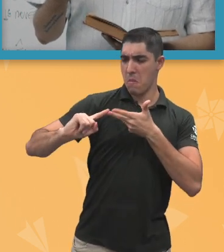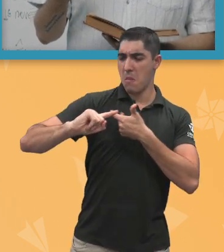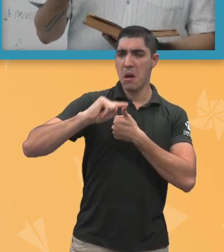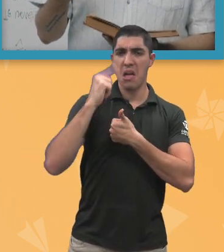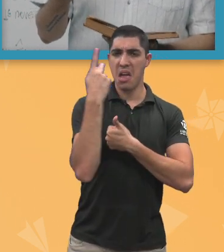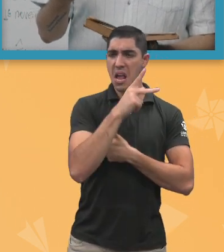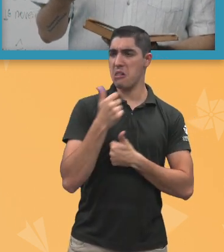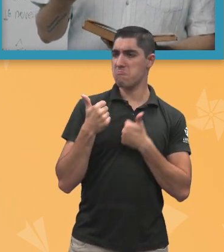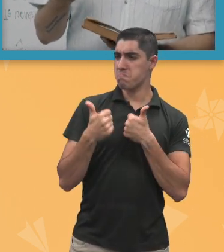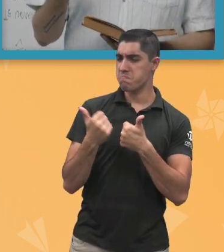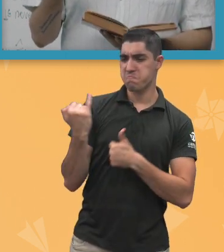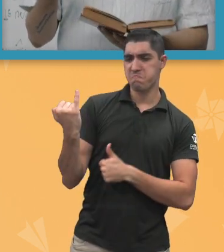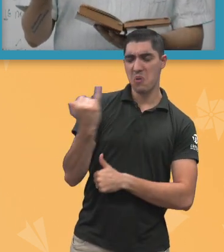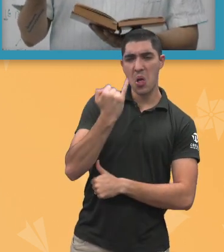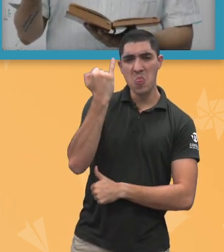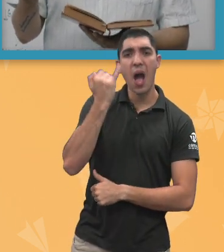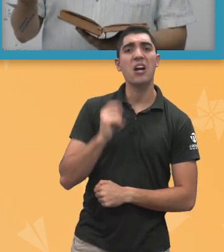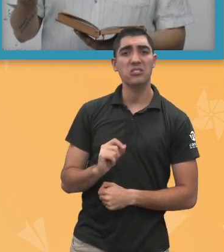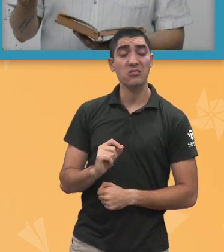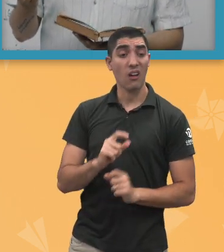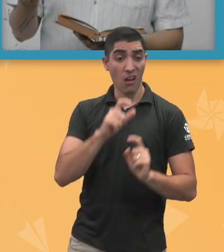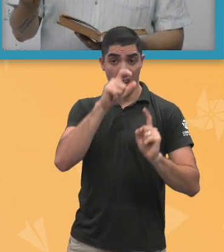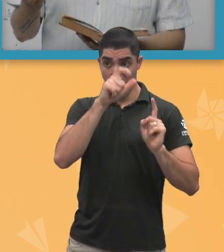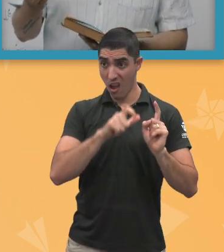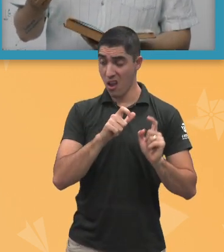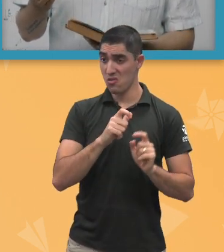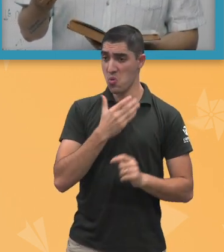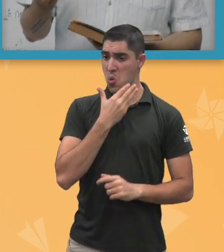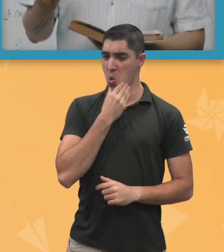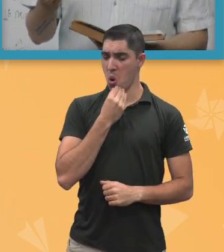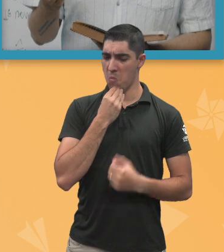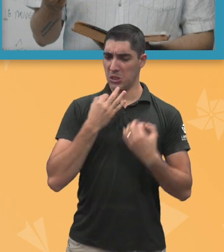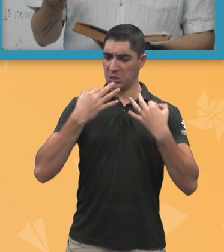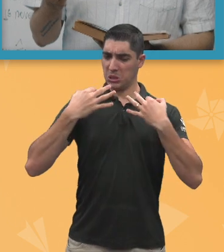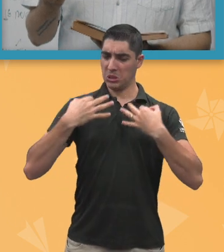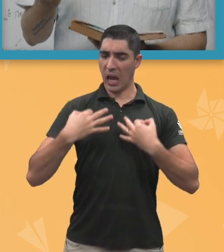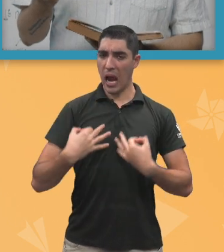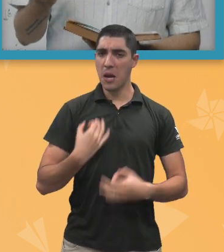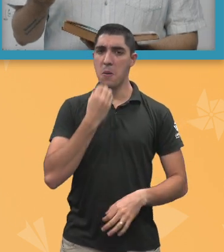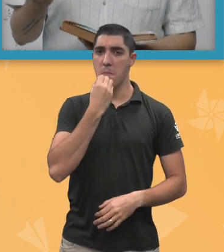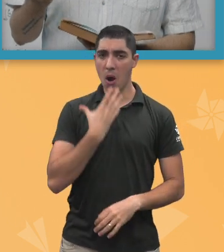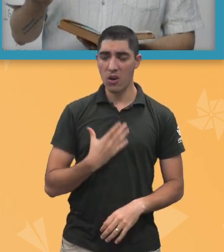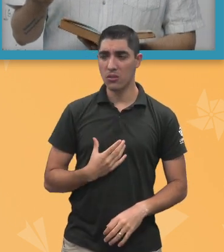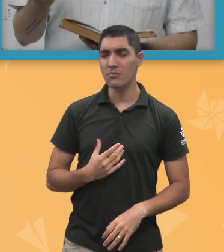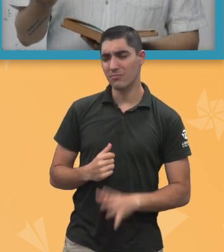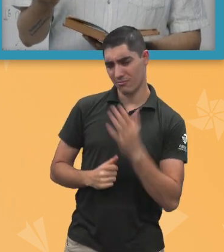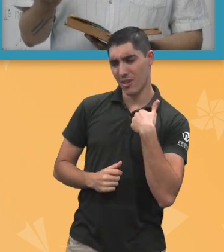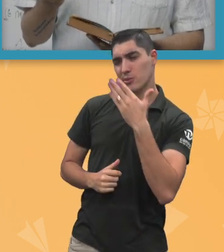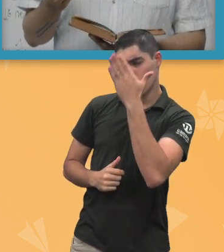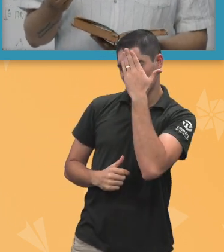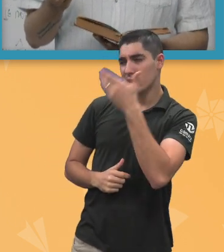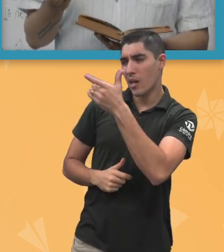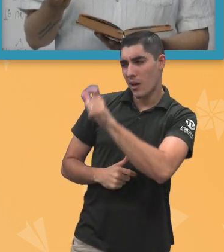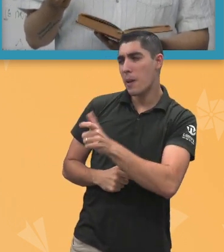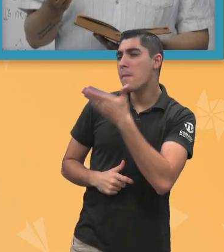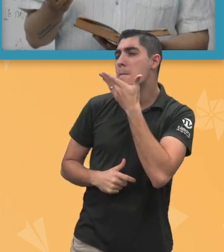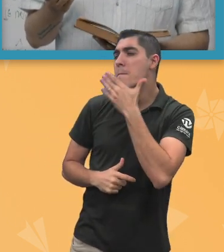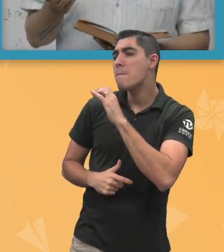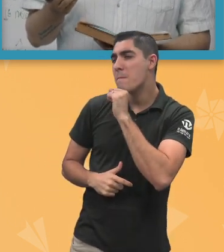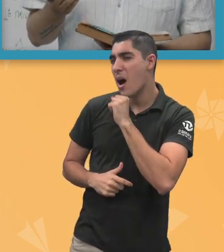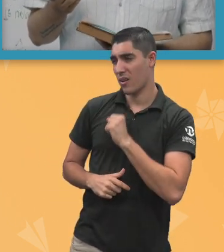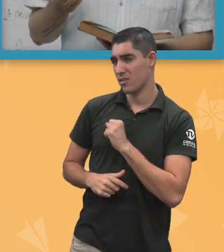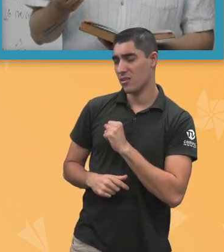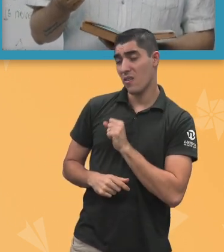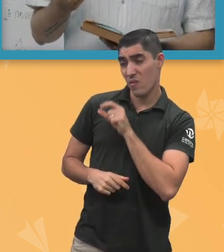pelas quais deve um homem de valor ser elogiado? Certamente o Senhor não lhe teceu elogios